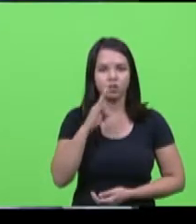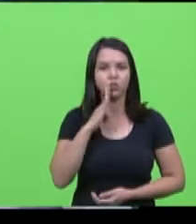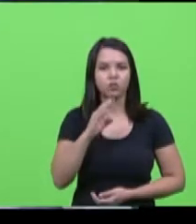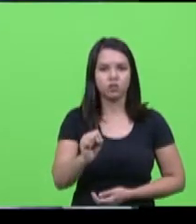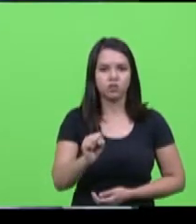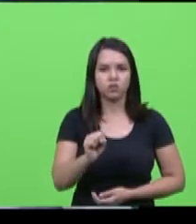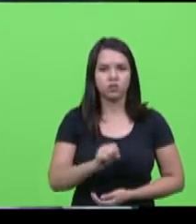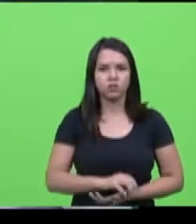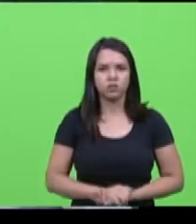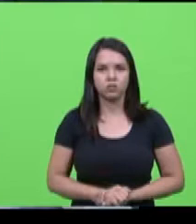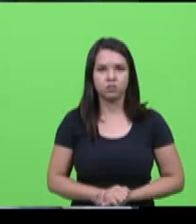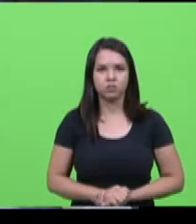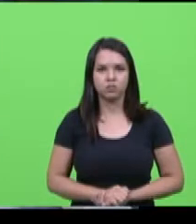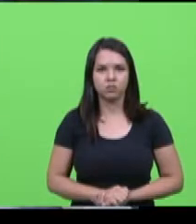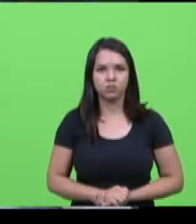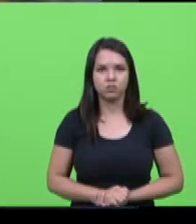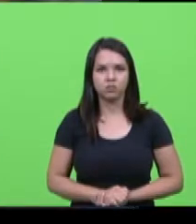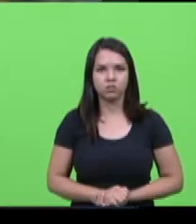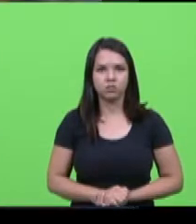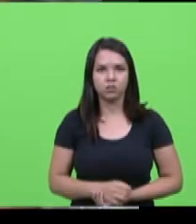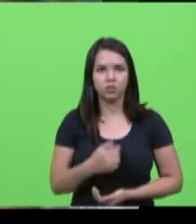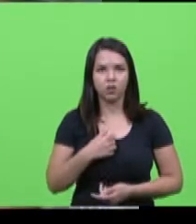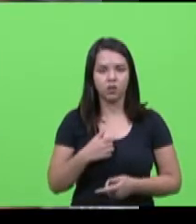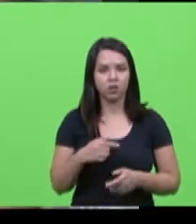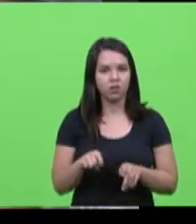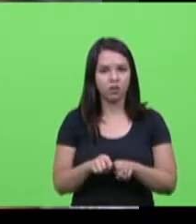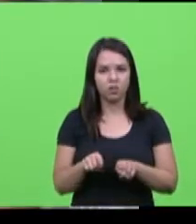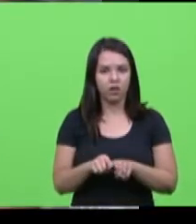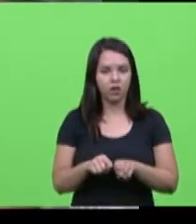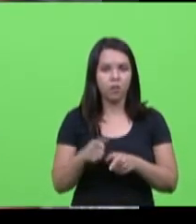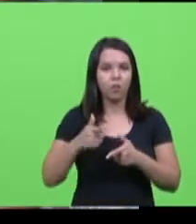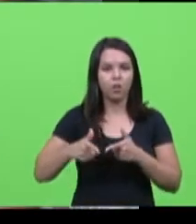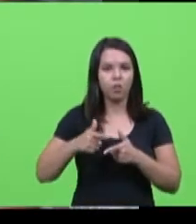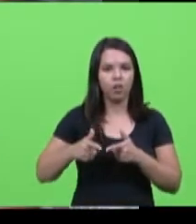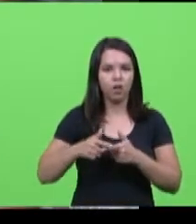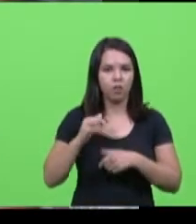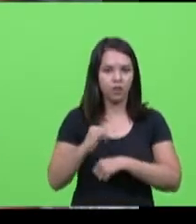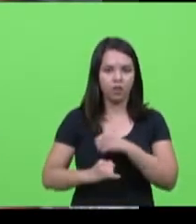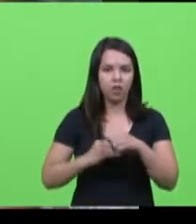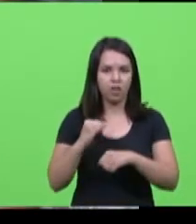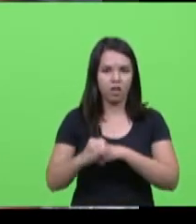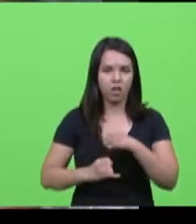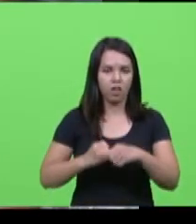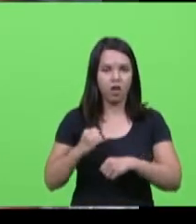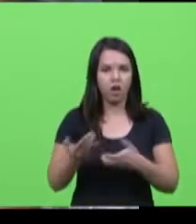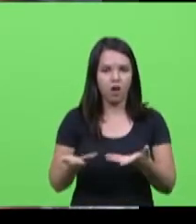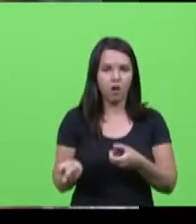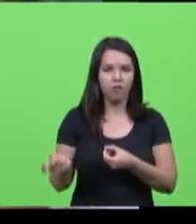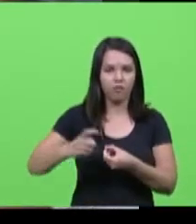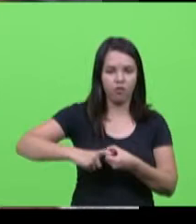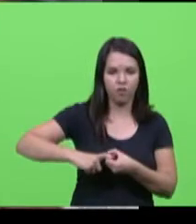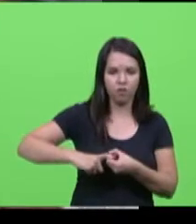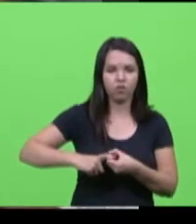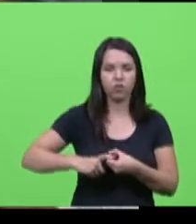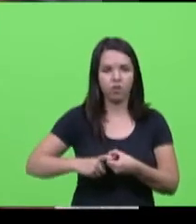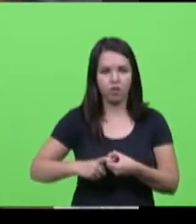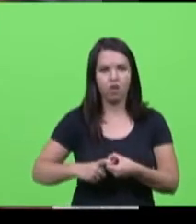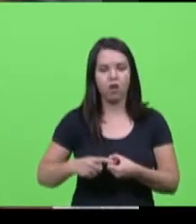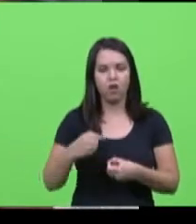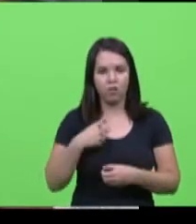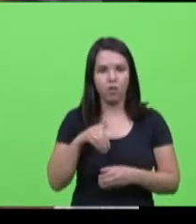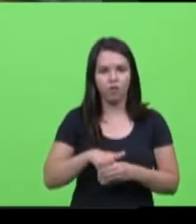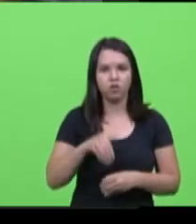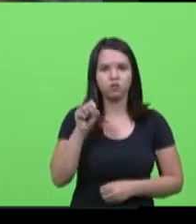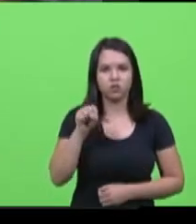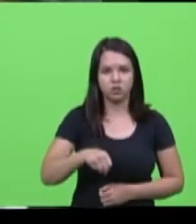Souza. Também presente, eu desconectou aqui a sessão e estou voltando agora e gostaria de deixar consignado meu voto